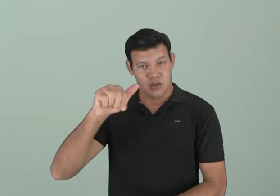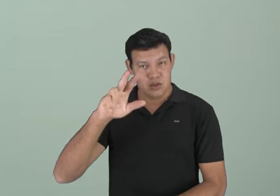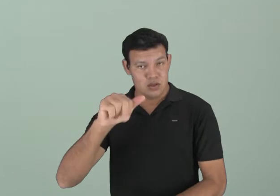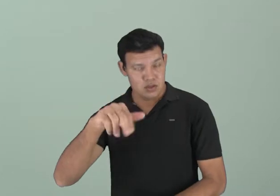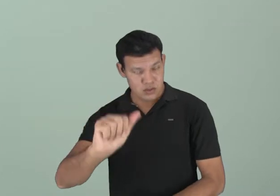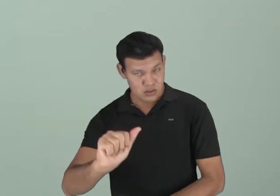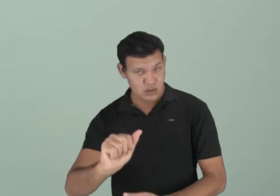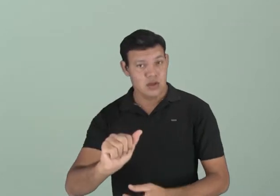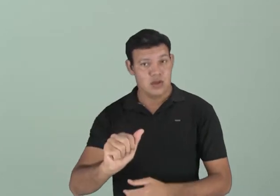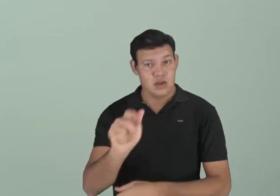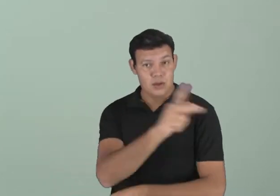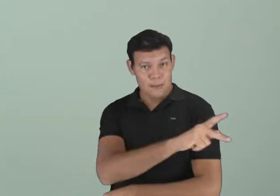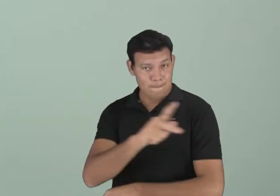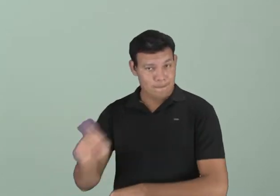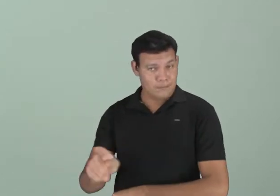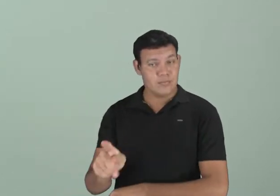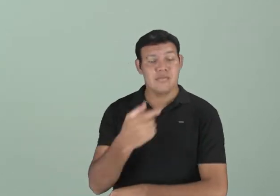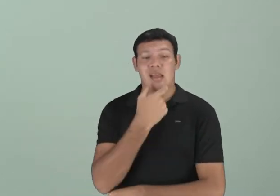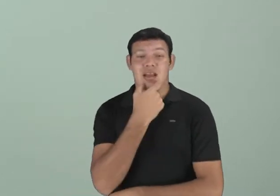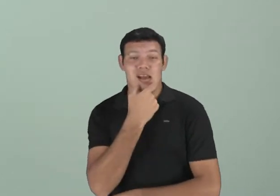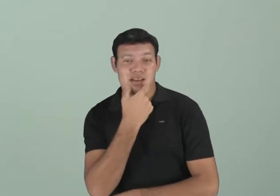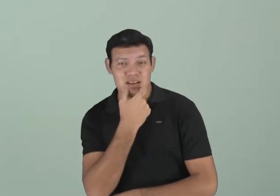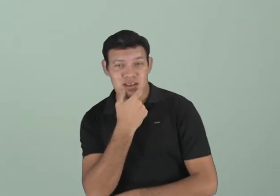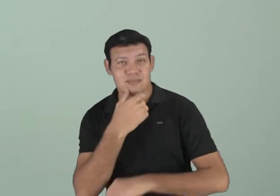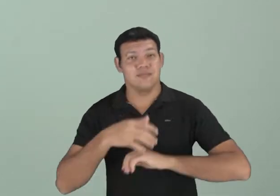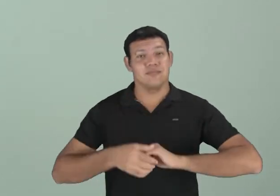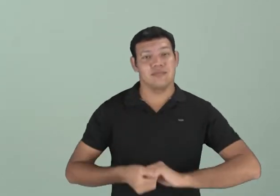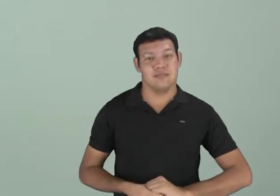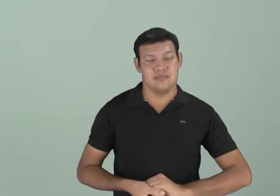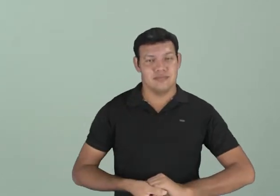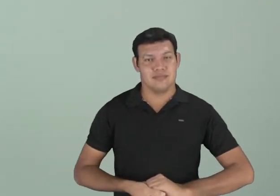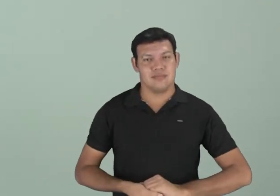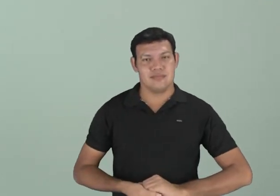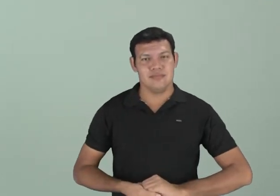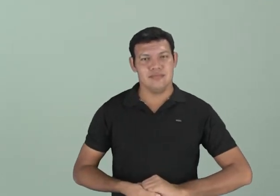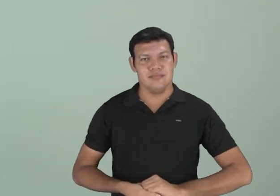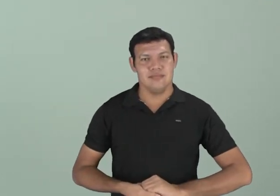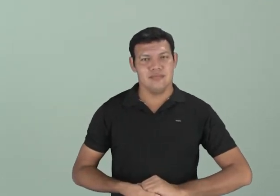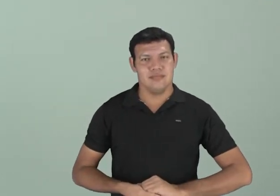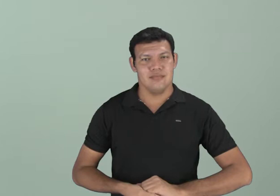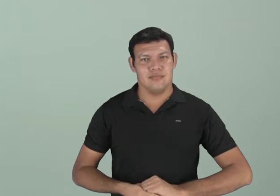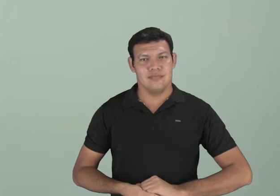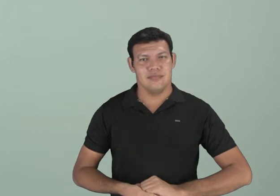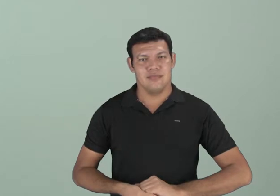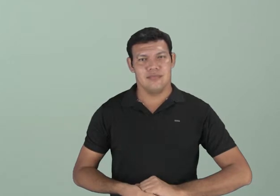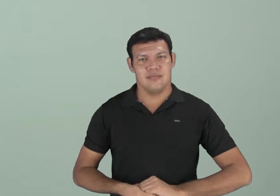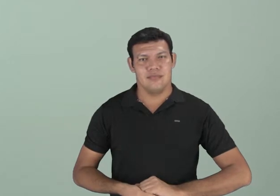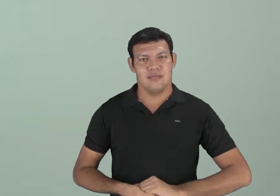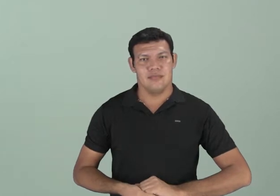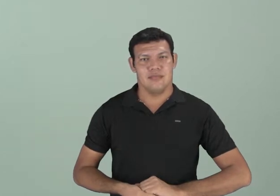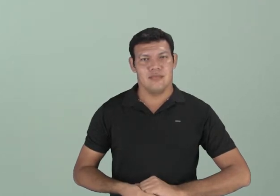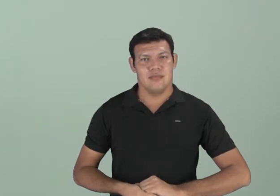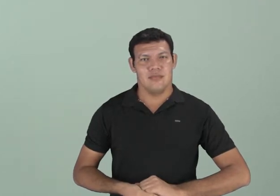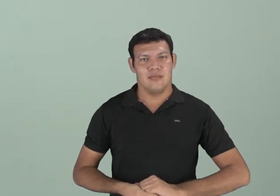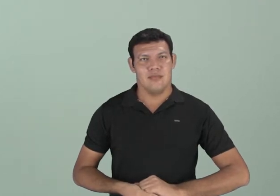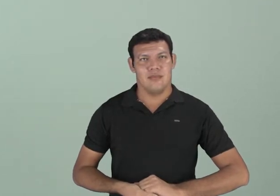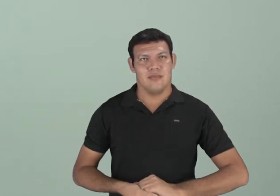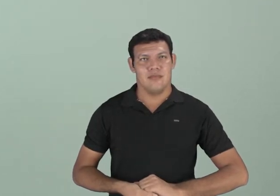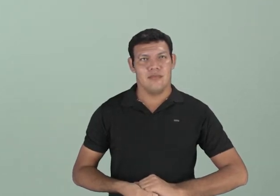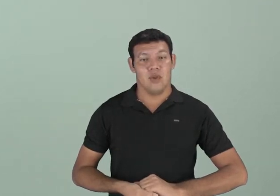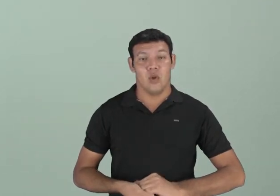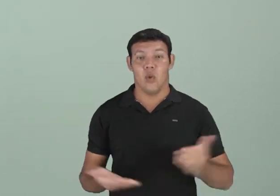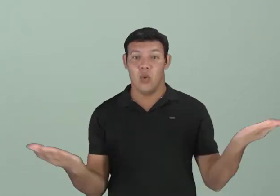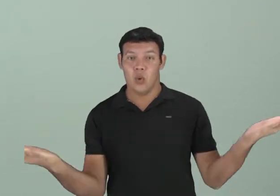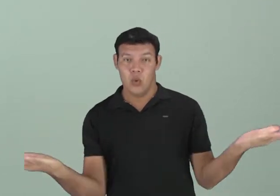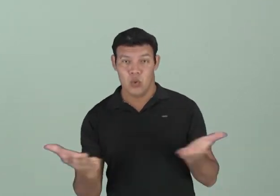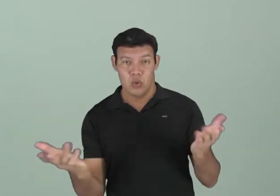inglês. And today we are going to study about the WH questions, right? E hoje